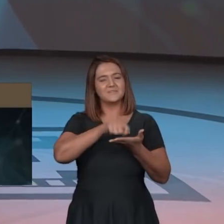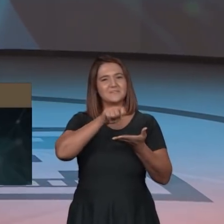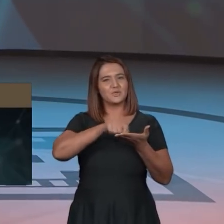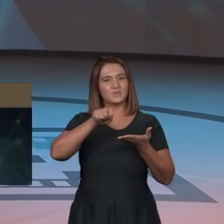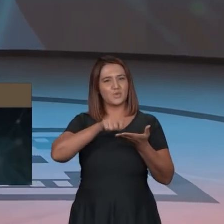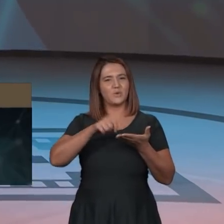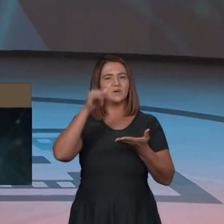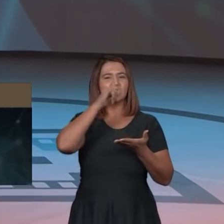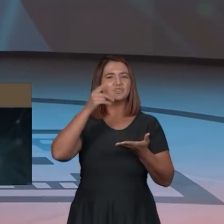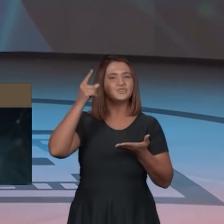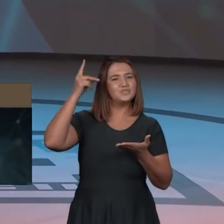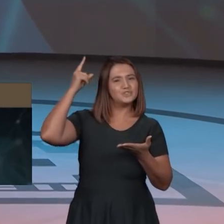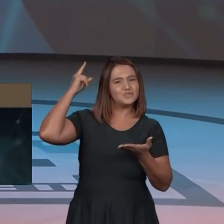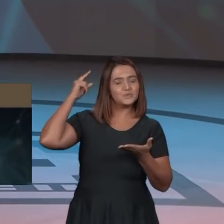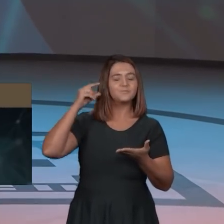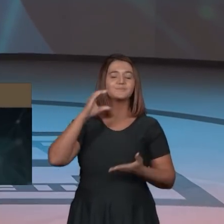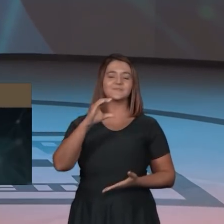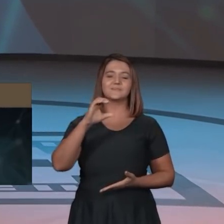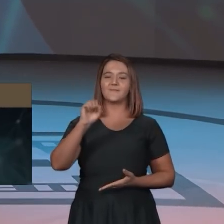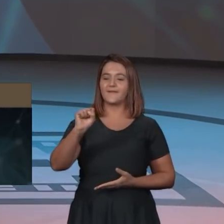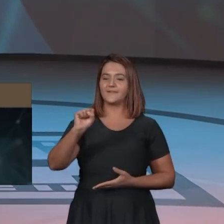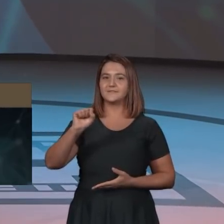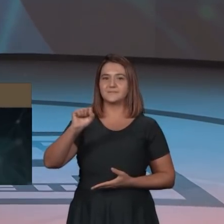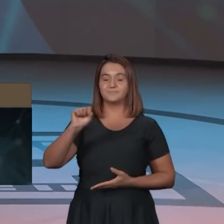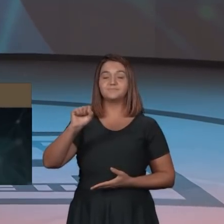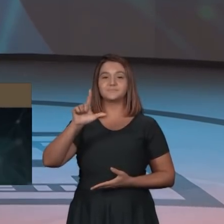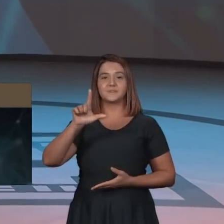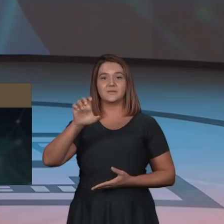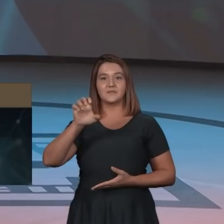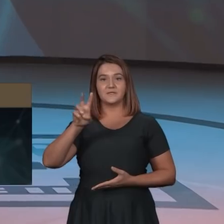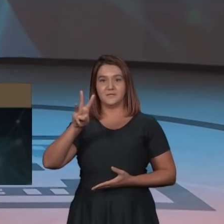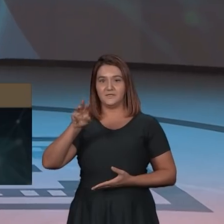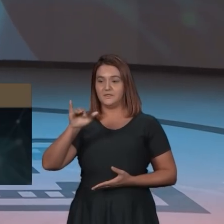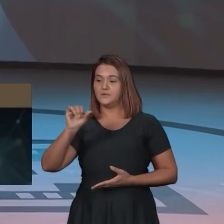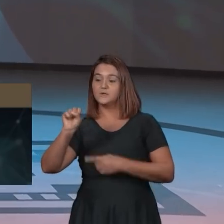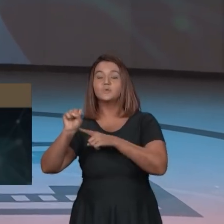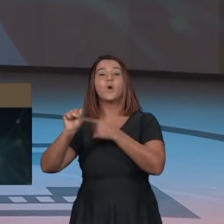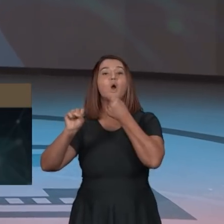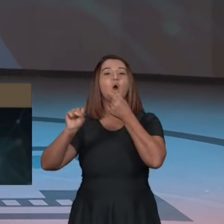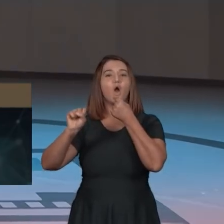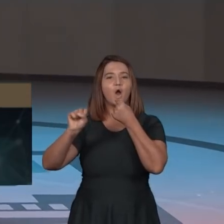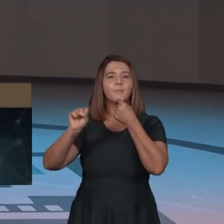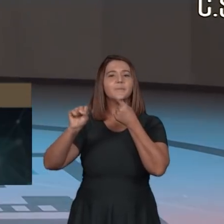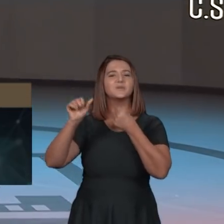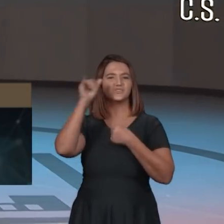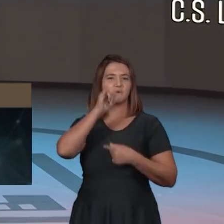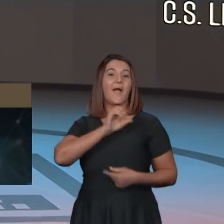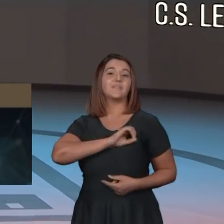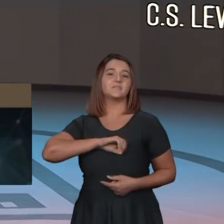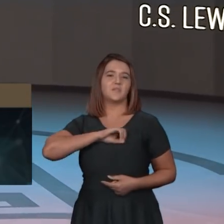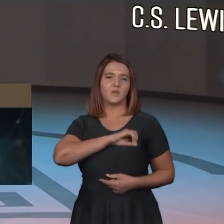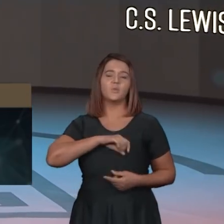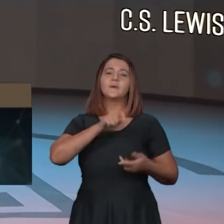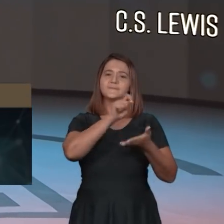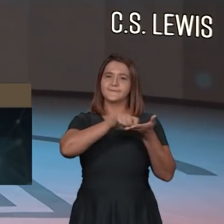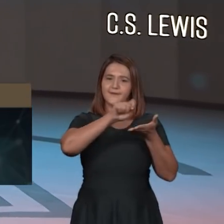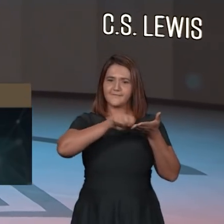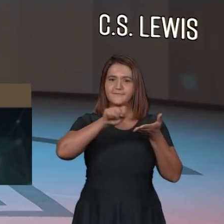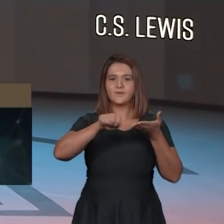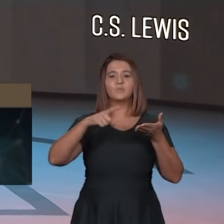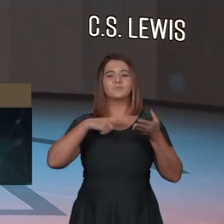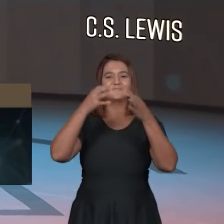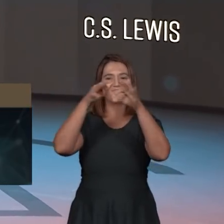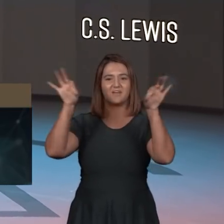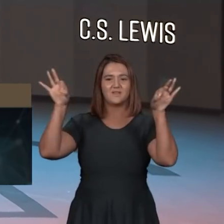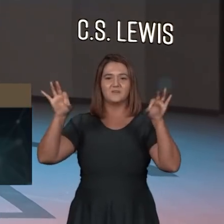tornou cristão, C.S. Lewis, professor de Oxford, escreveu isto no livro Um Mero Cristianismo, ou Um Cristianismo Puro e Simples, como ficou a tradução